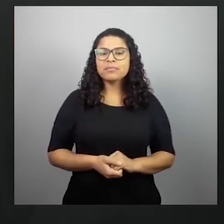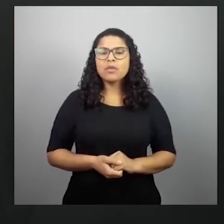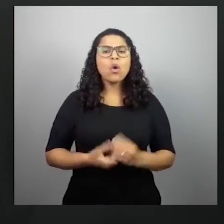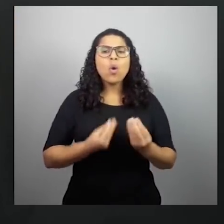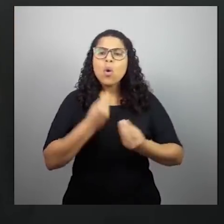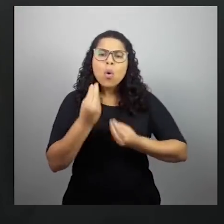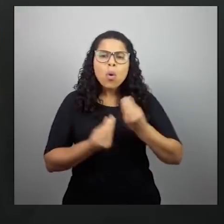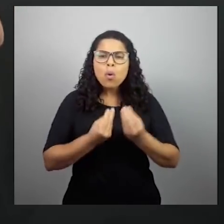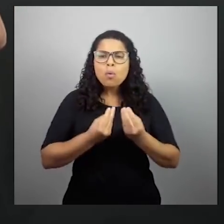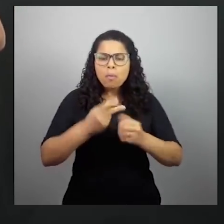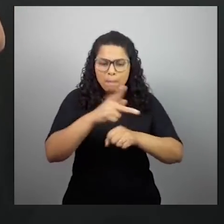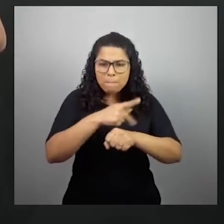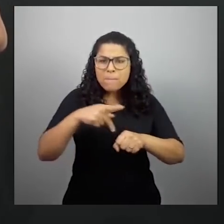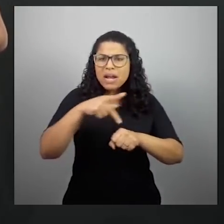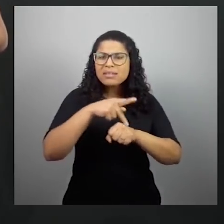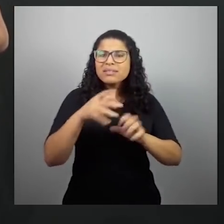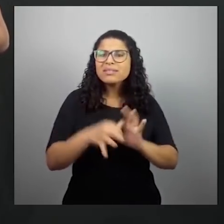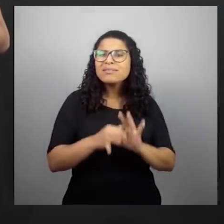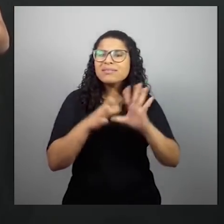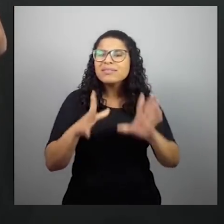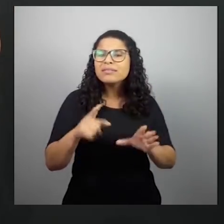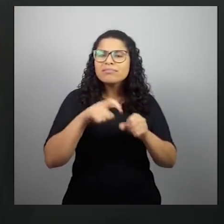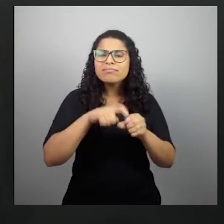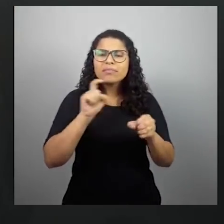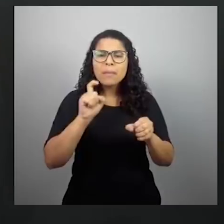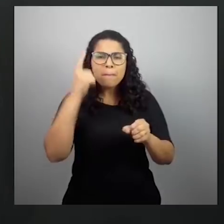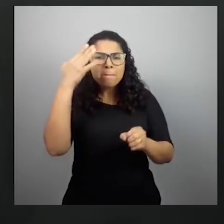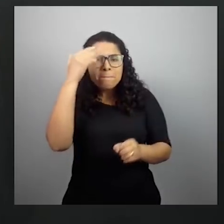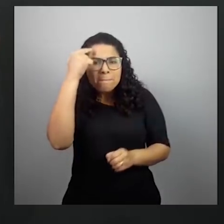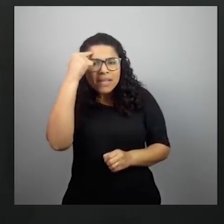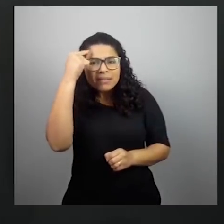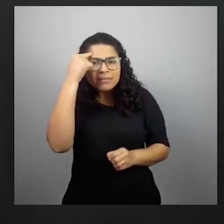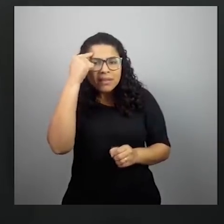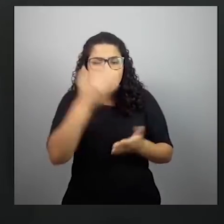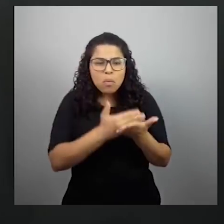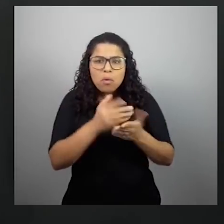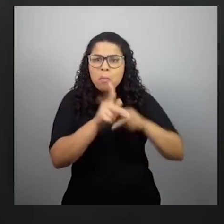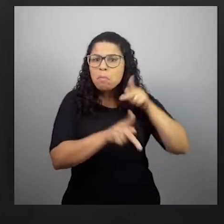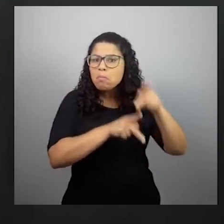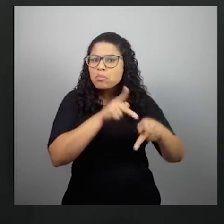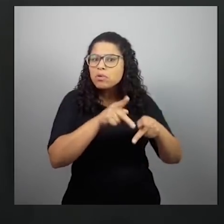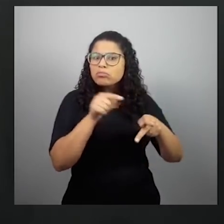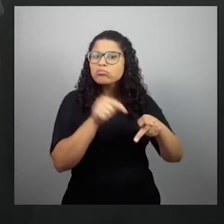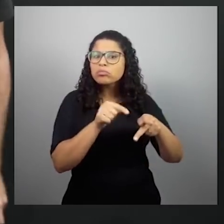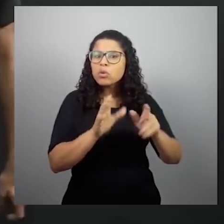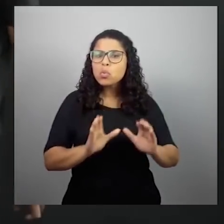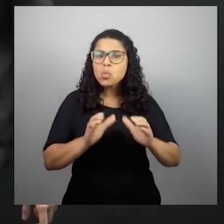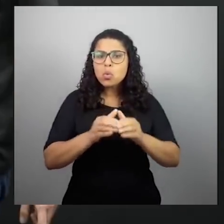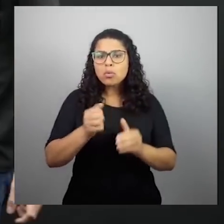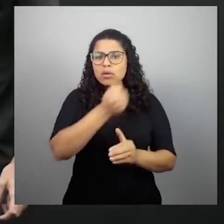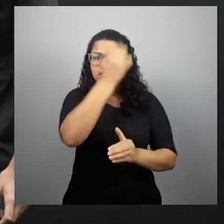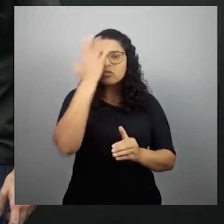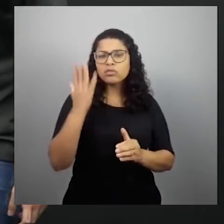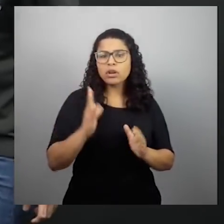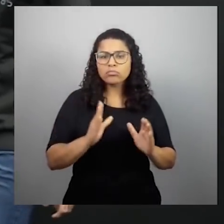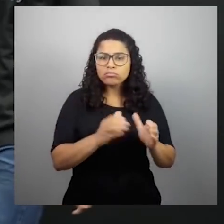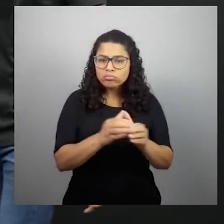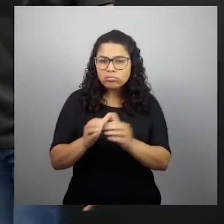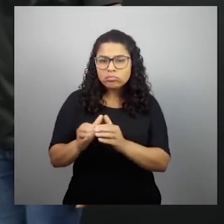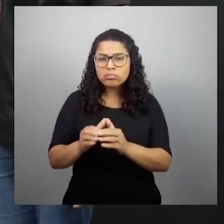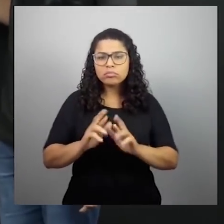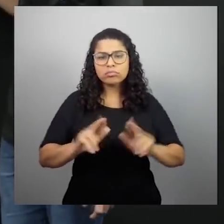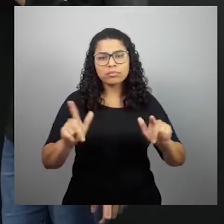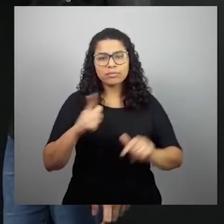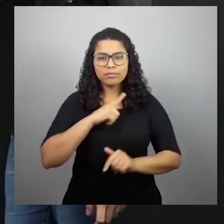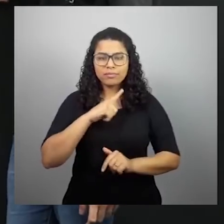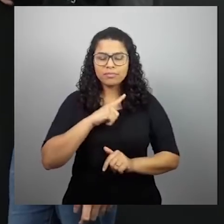país independente começou a pensar o seu próprio povo e as etnias que o compõem. Eu trouxe, inclusive, uma